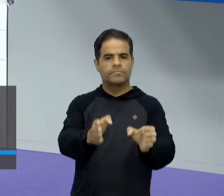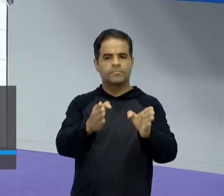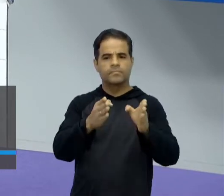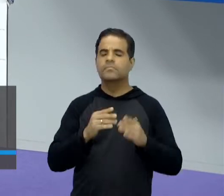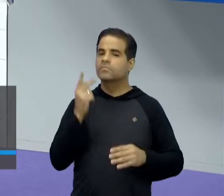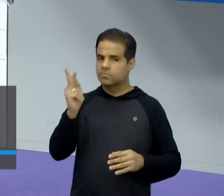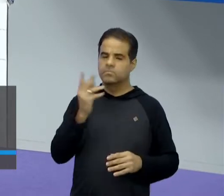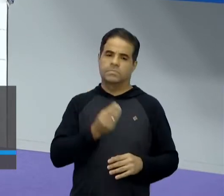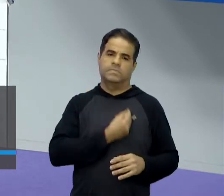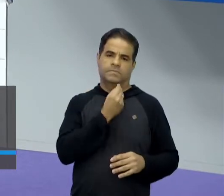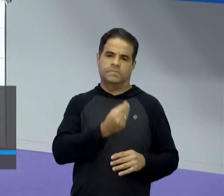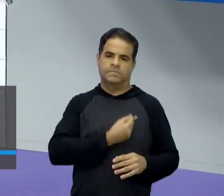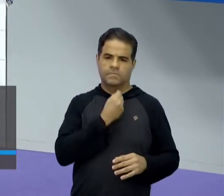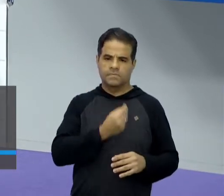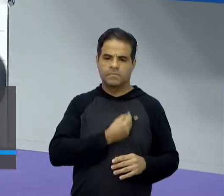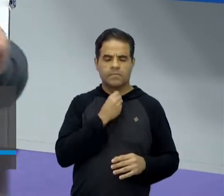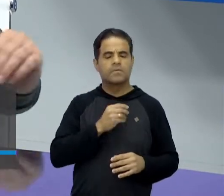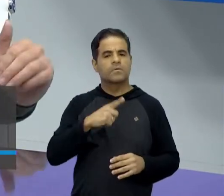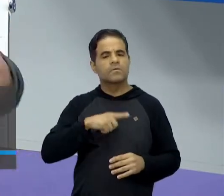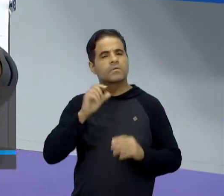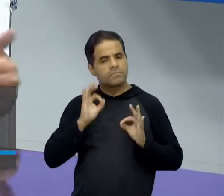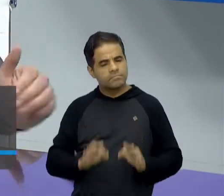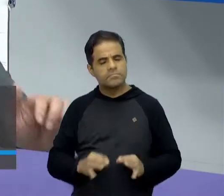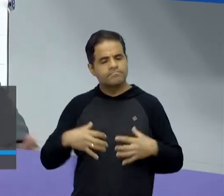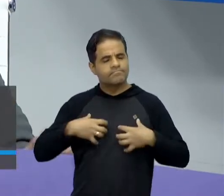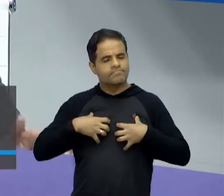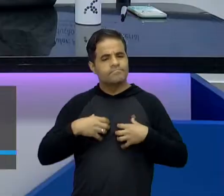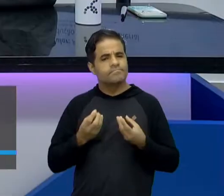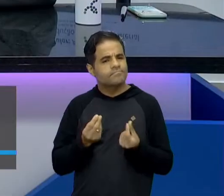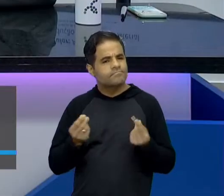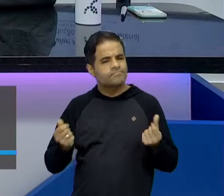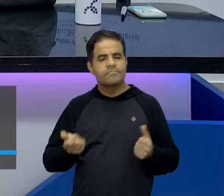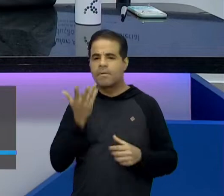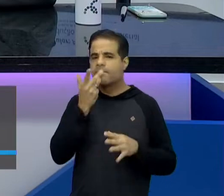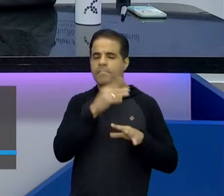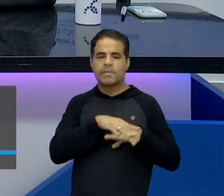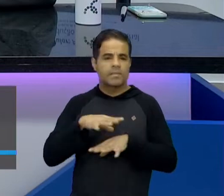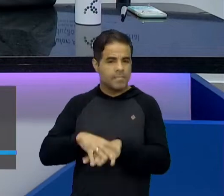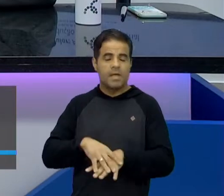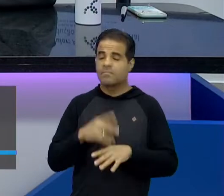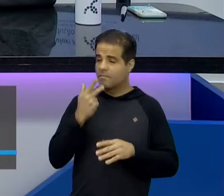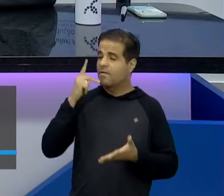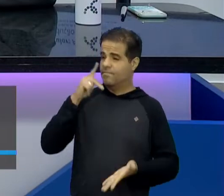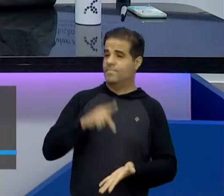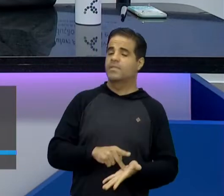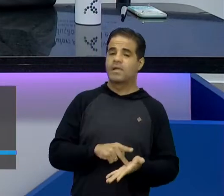da sua vida. Eu tinha essa sensação com matemática, confesso.